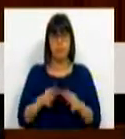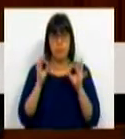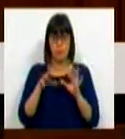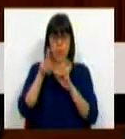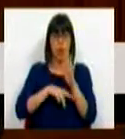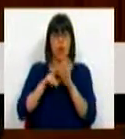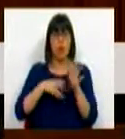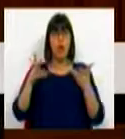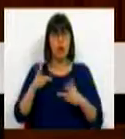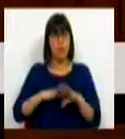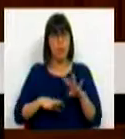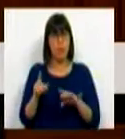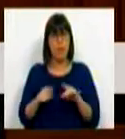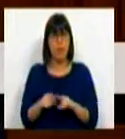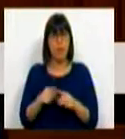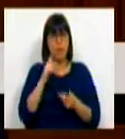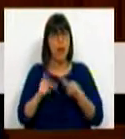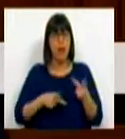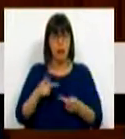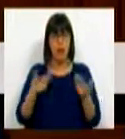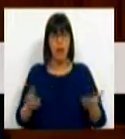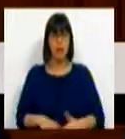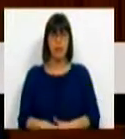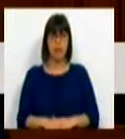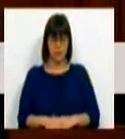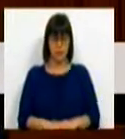próprios relatórios e contas é feita essa análise.